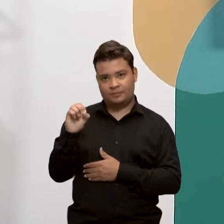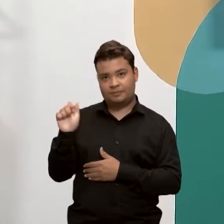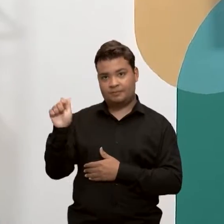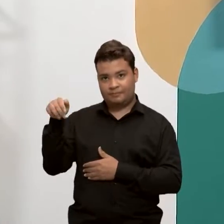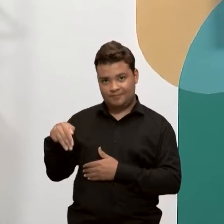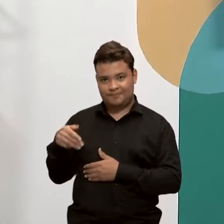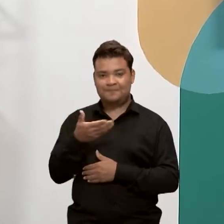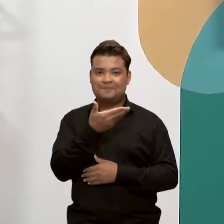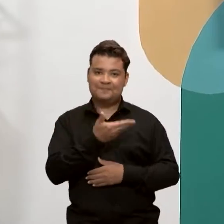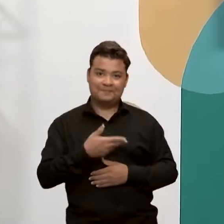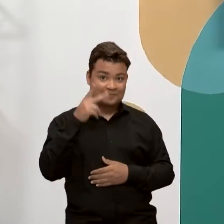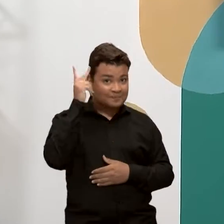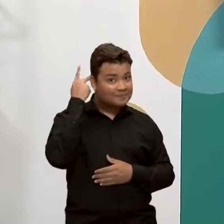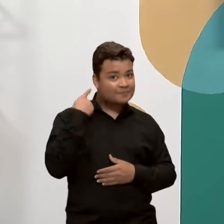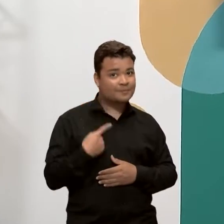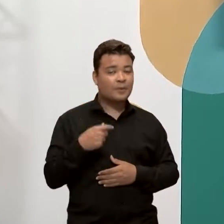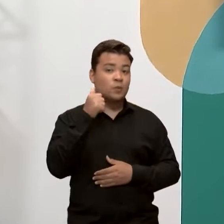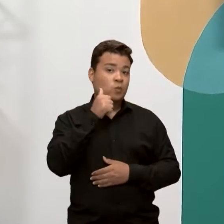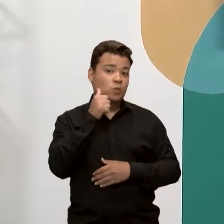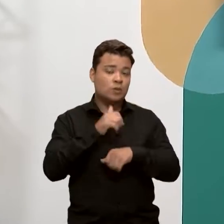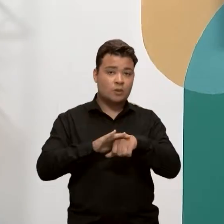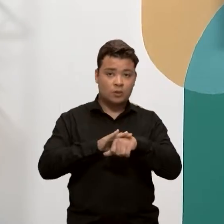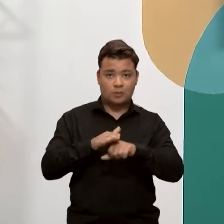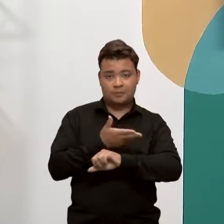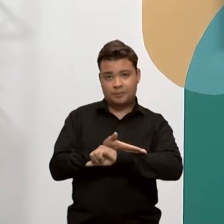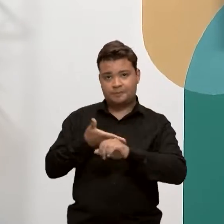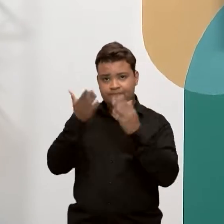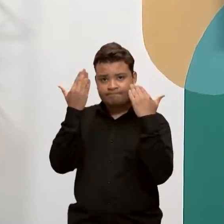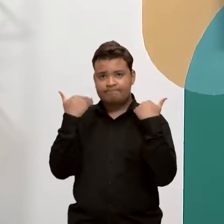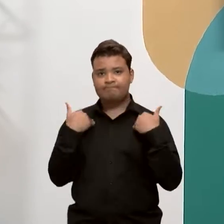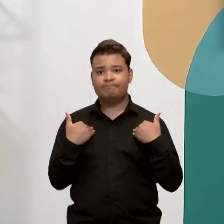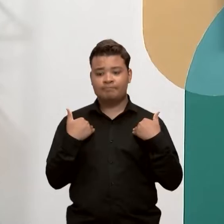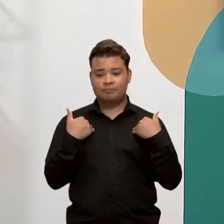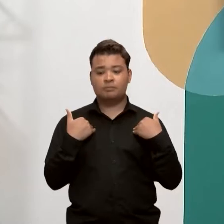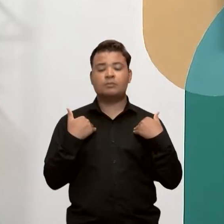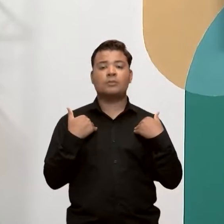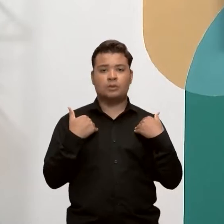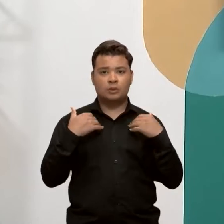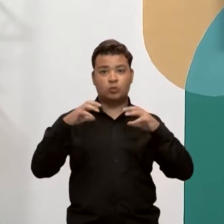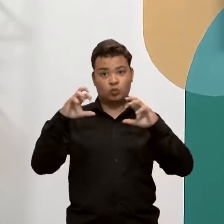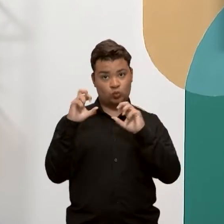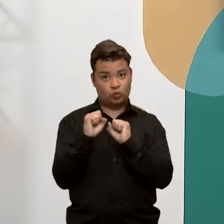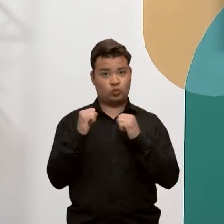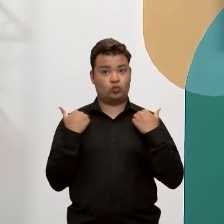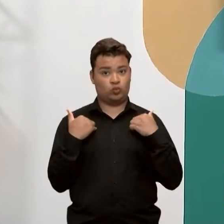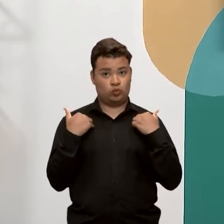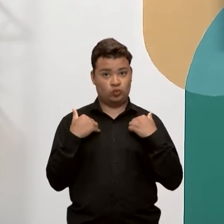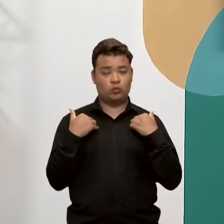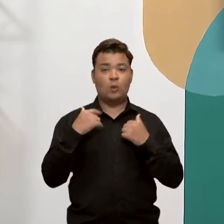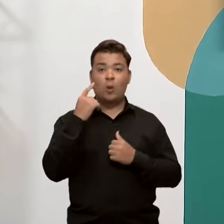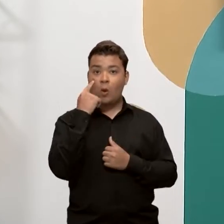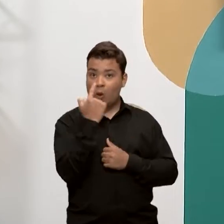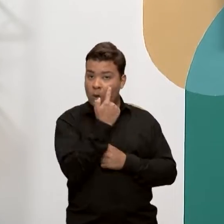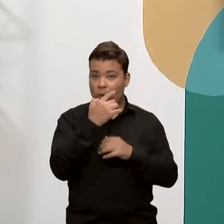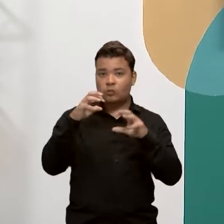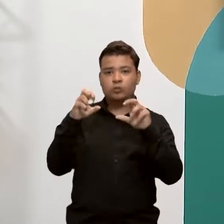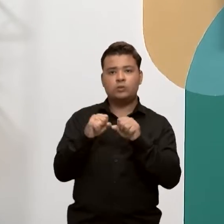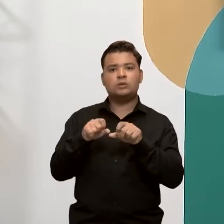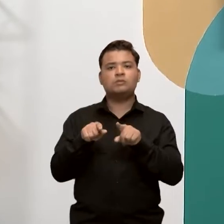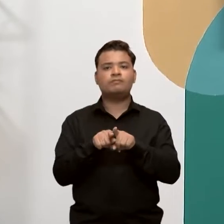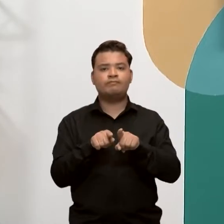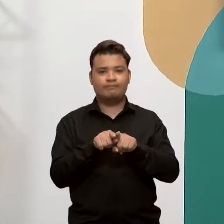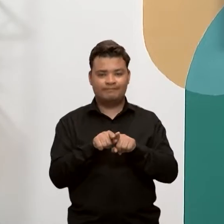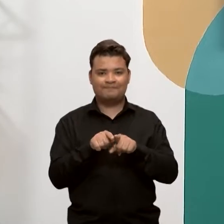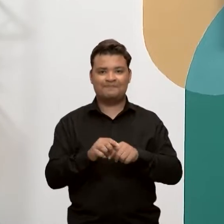sou a Camila Maia, uma mulher branca, de cabelos escuros, lisos na altura dos ombros, olhos também escuros e